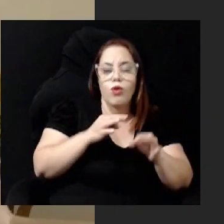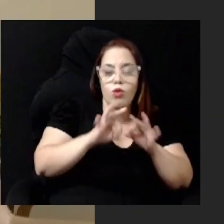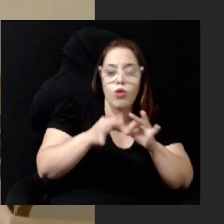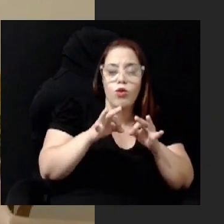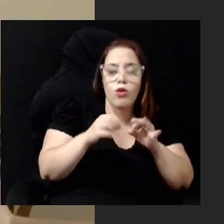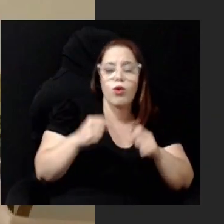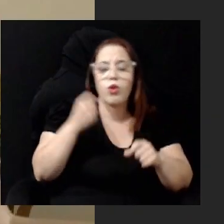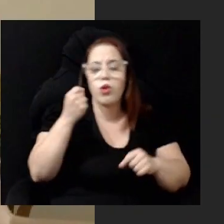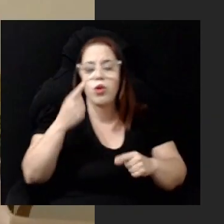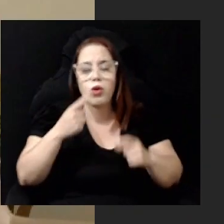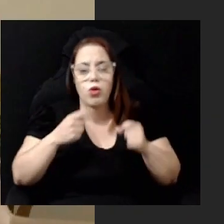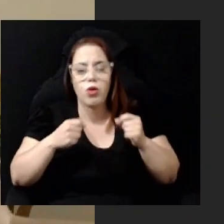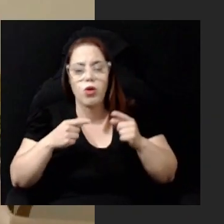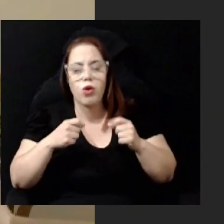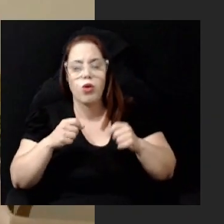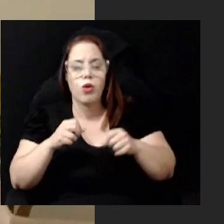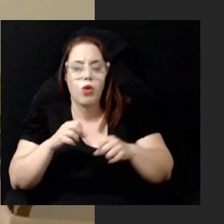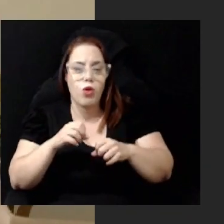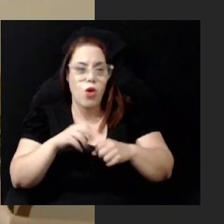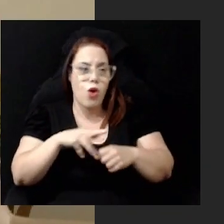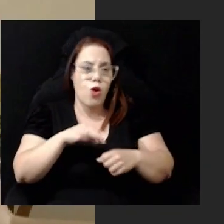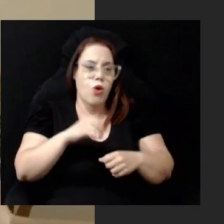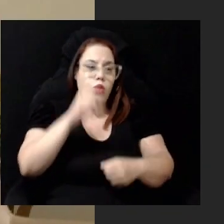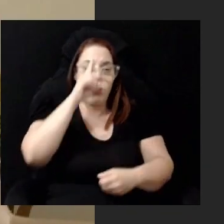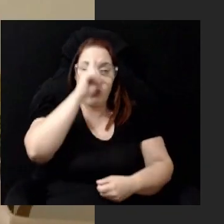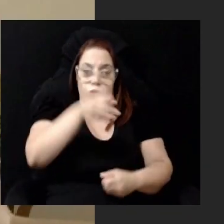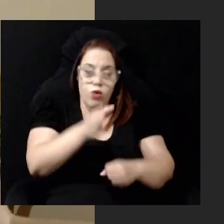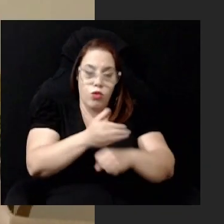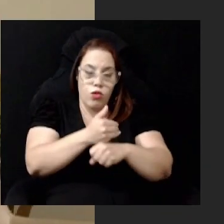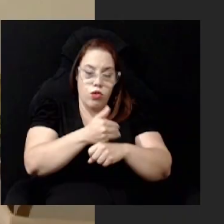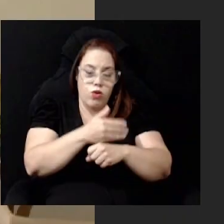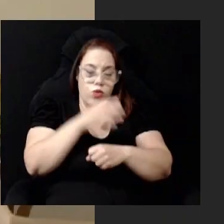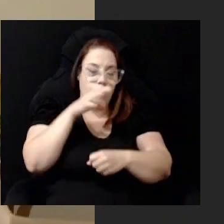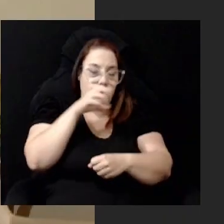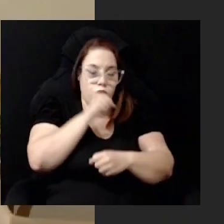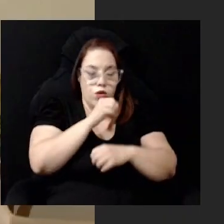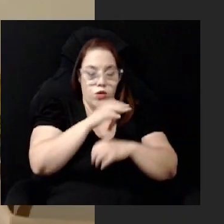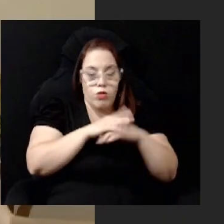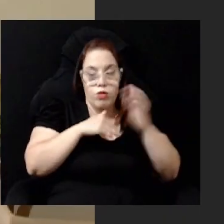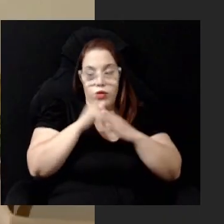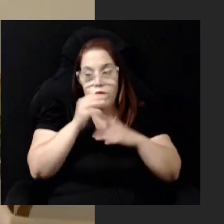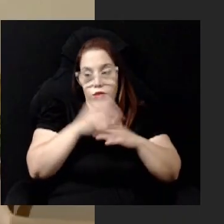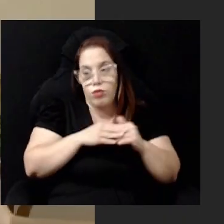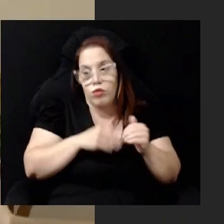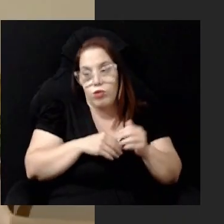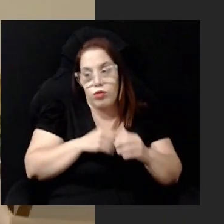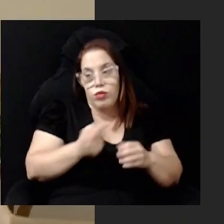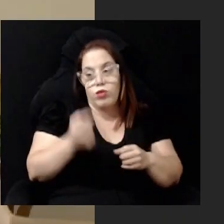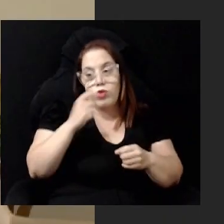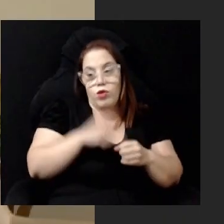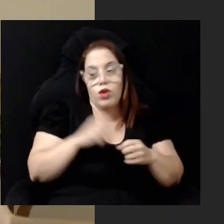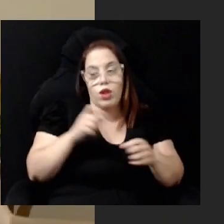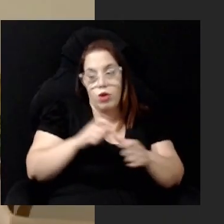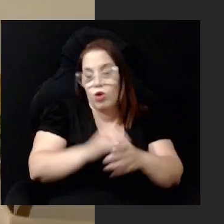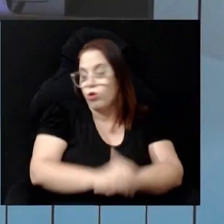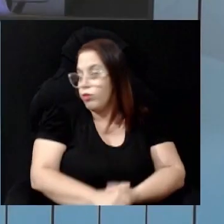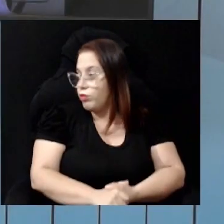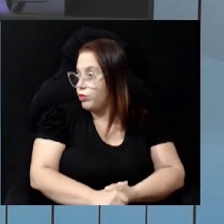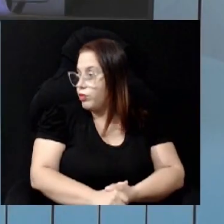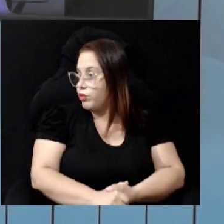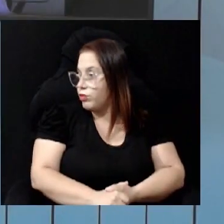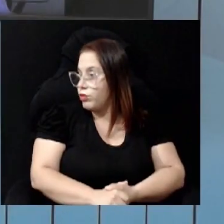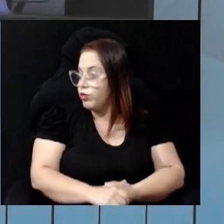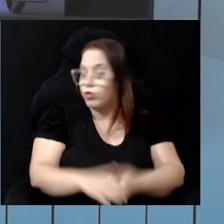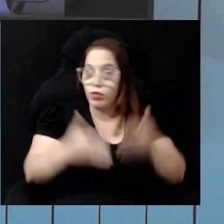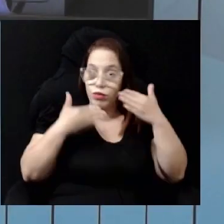outros órgãos. Quanto mais cedo eu faço o diagnóstico e mais rápido eu trato, a chance de voltar é menor. Doutor,